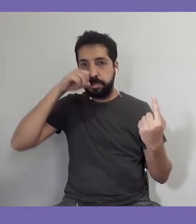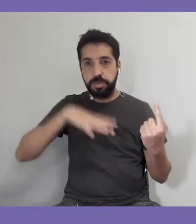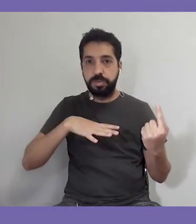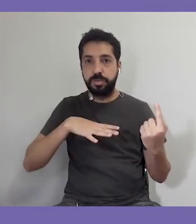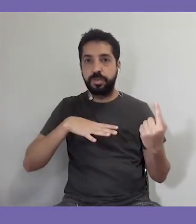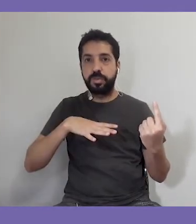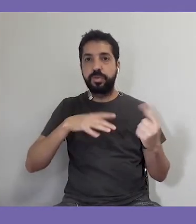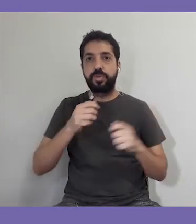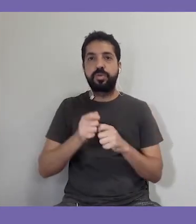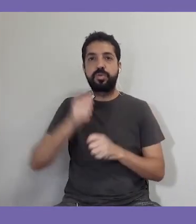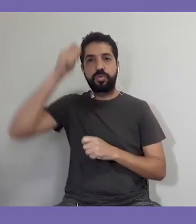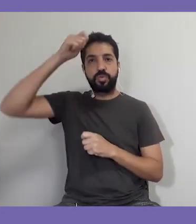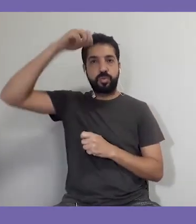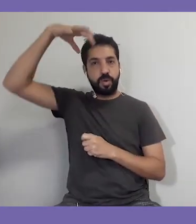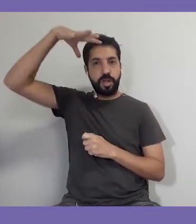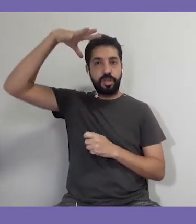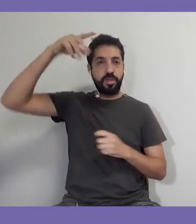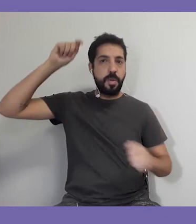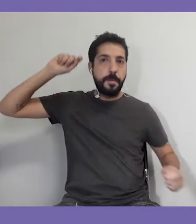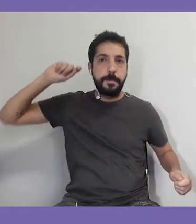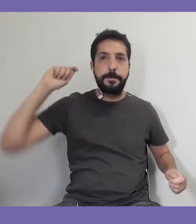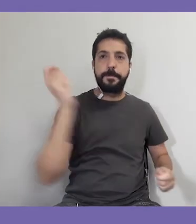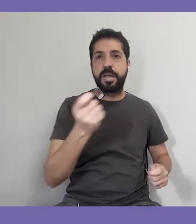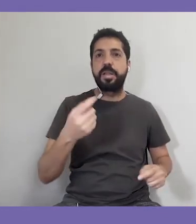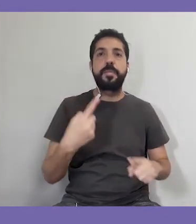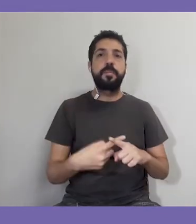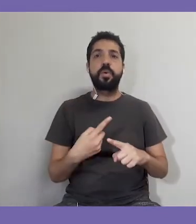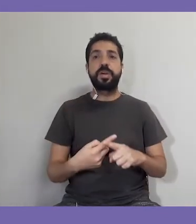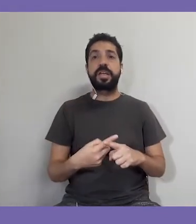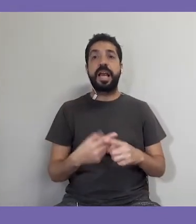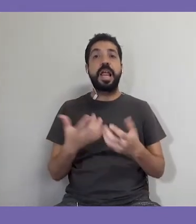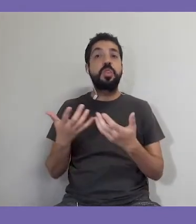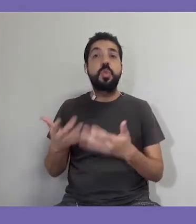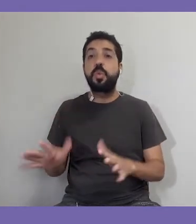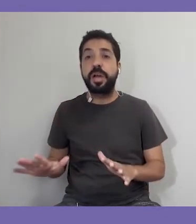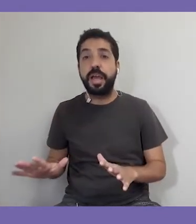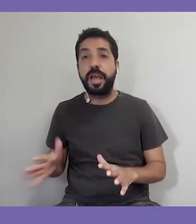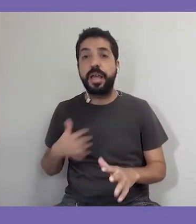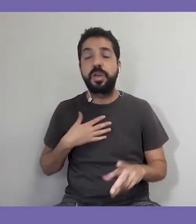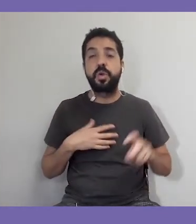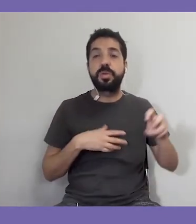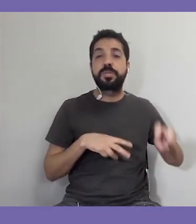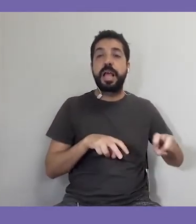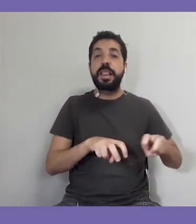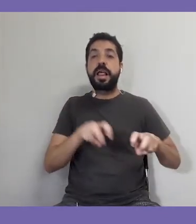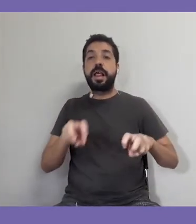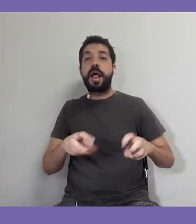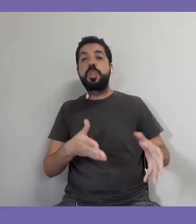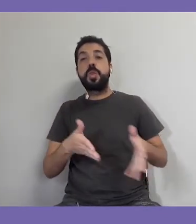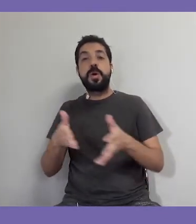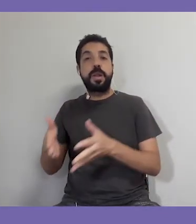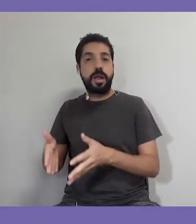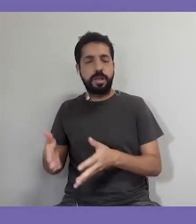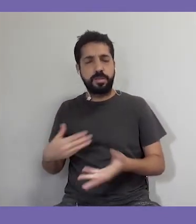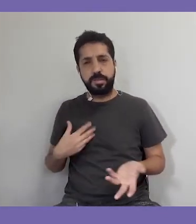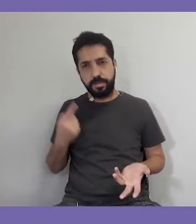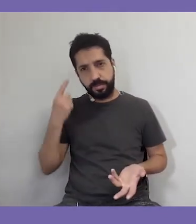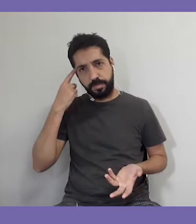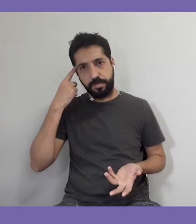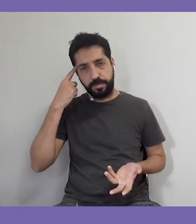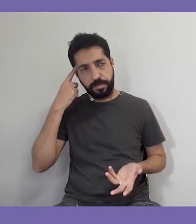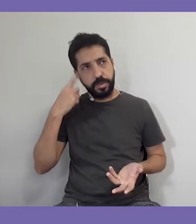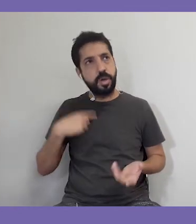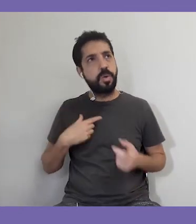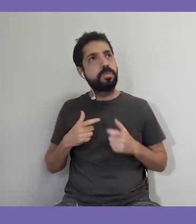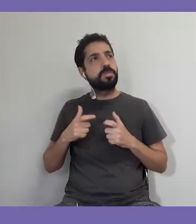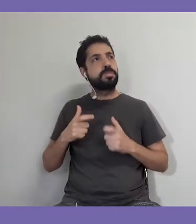agredir com o guarda-chuva, simplesmente porque ela não queria que eu sentasse do lado dela, uma senhorinha realmente. E aí eu me